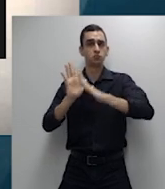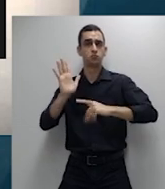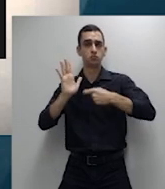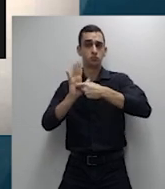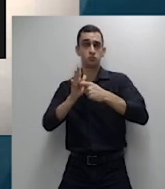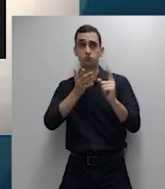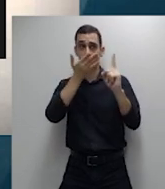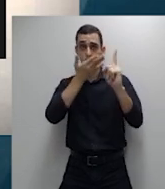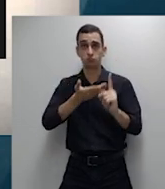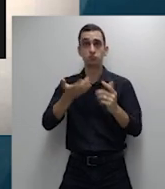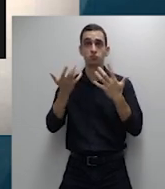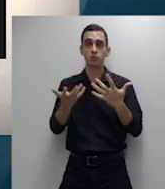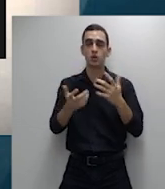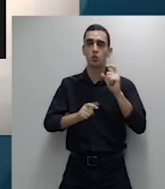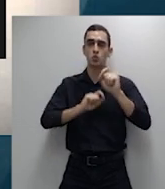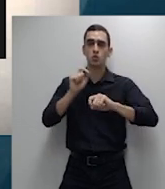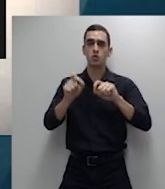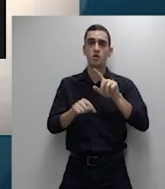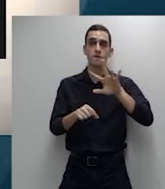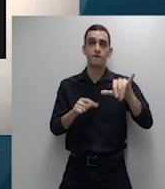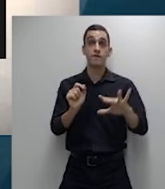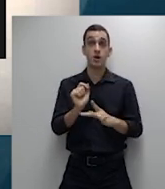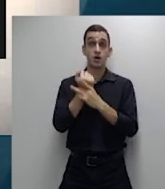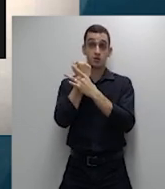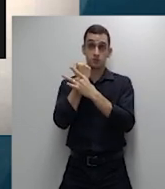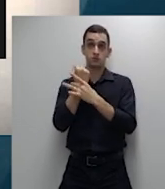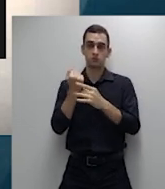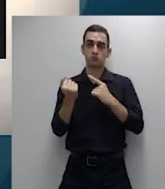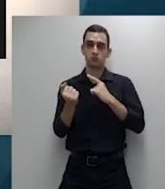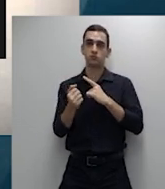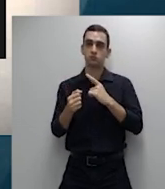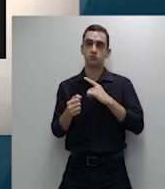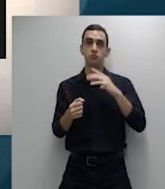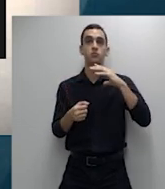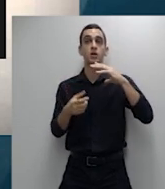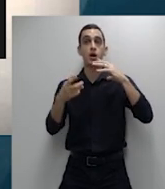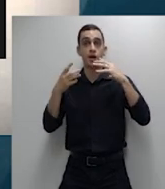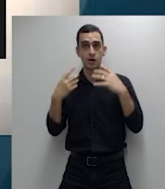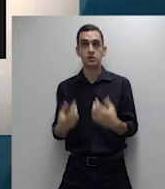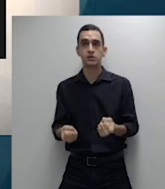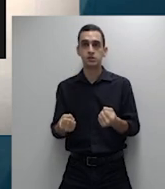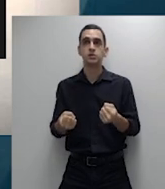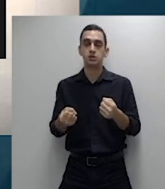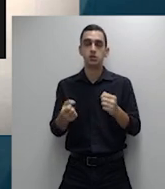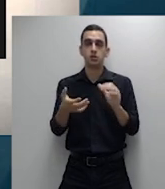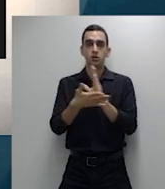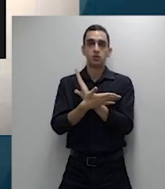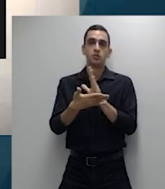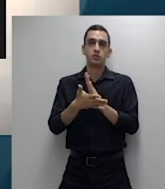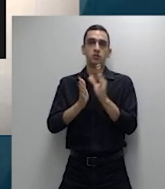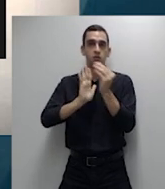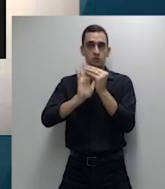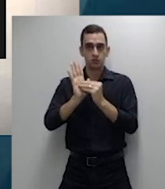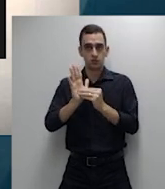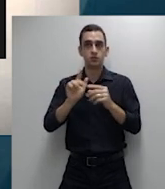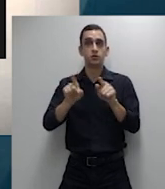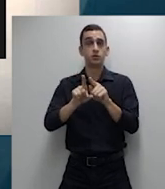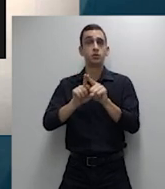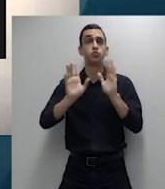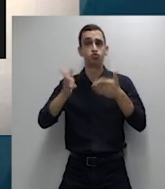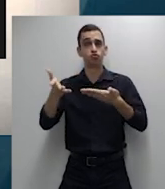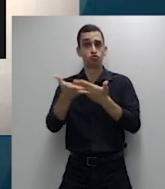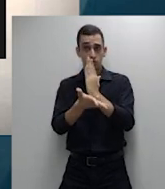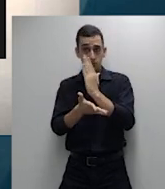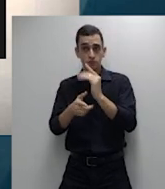construção da ordem para garantir a participação dele definitiva nas outras etapas e o grosso né aprovado e assim